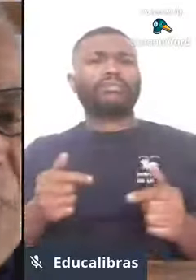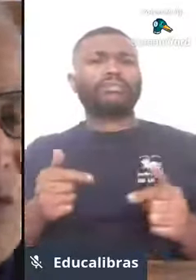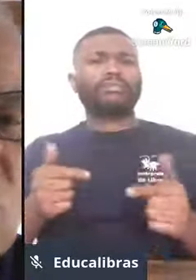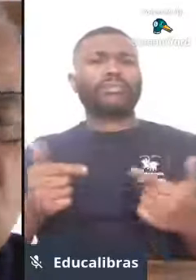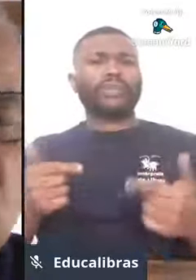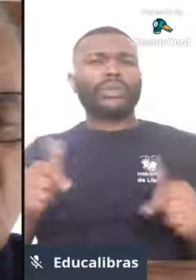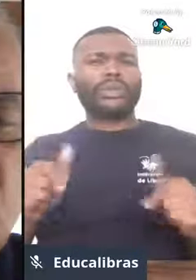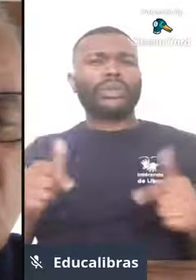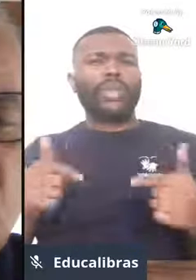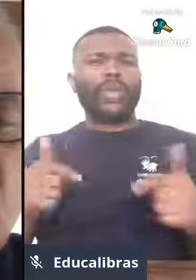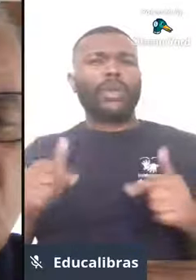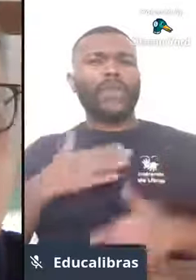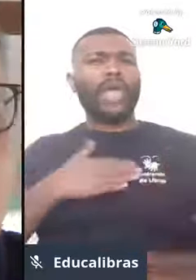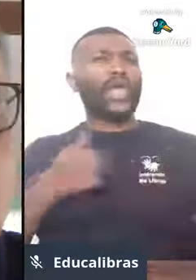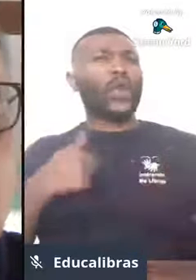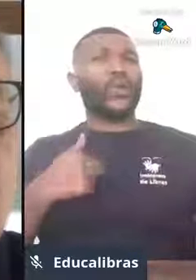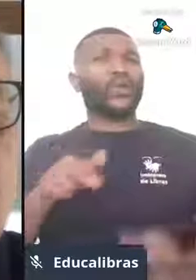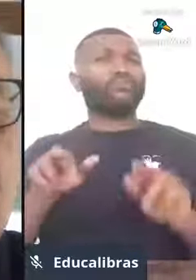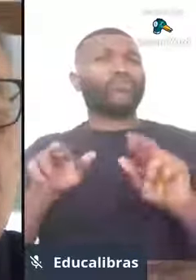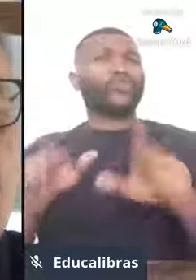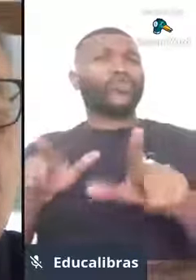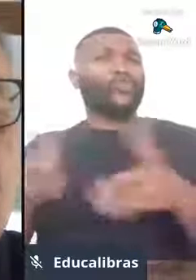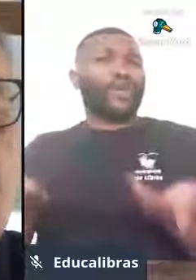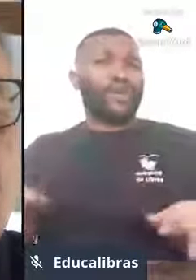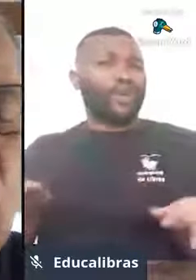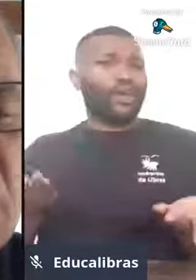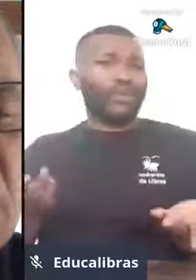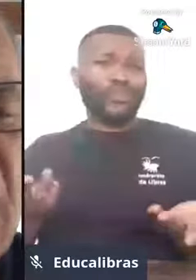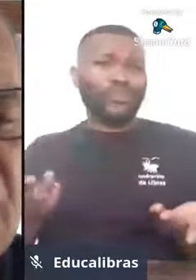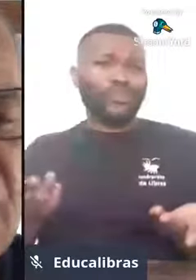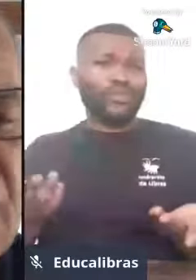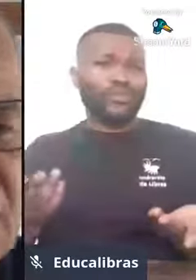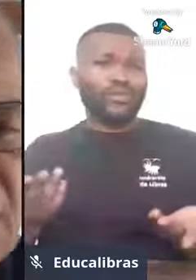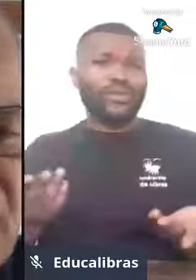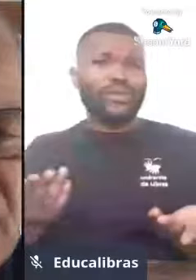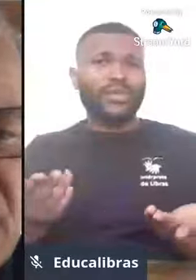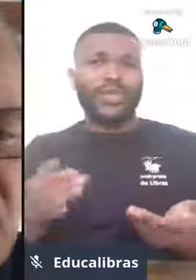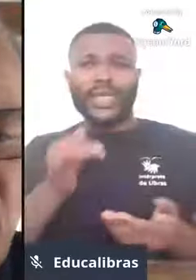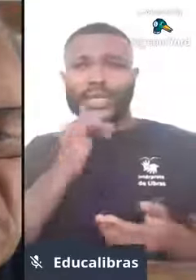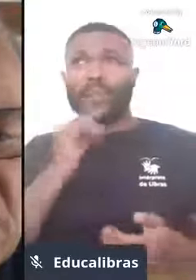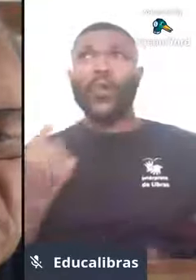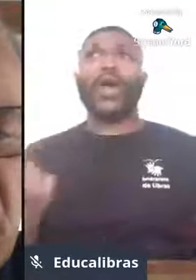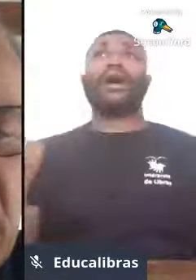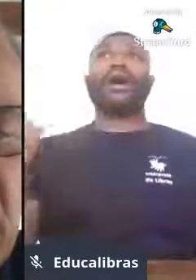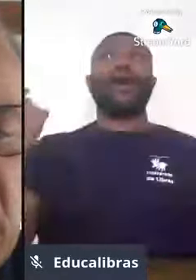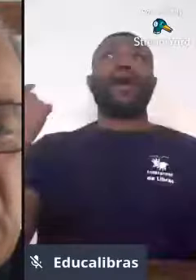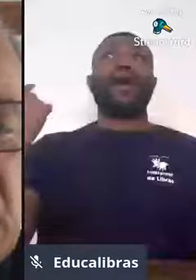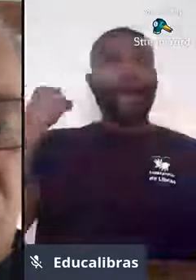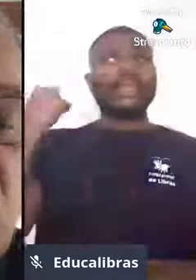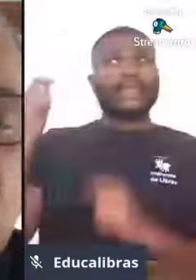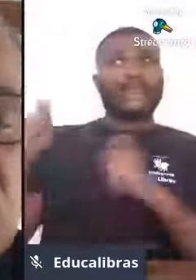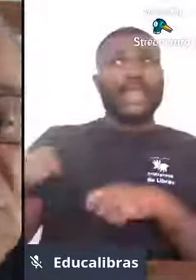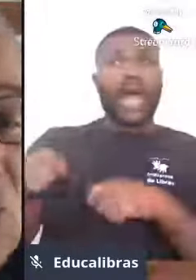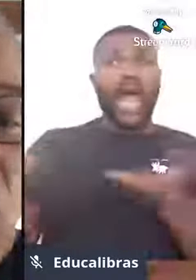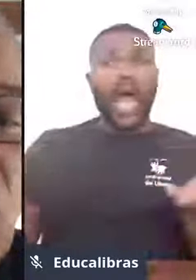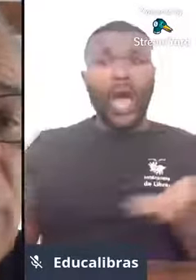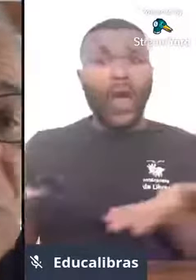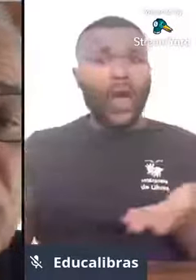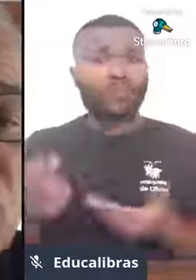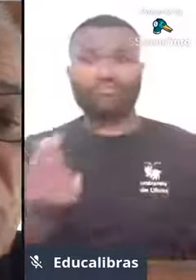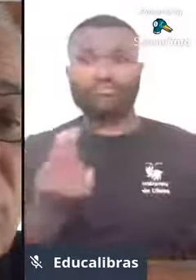minha que eu já não tinha mais condições do que eu entregava antes, né? Mas, então, o que aconteceu? O Roberto